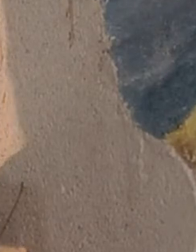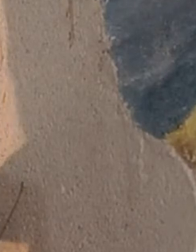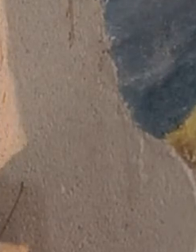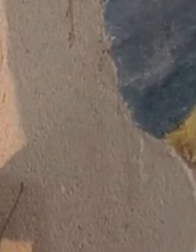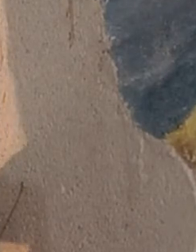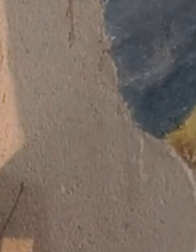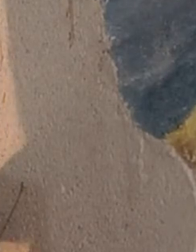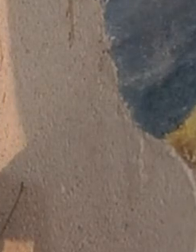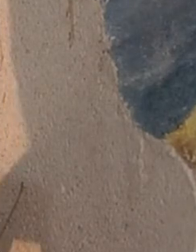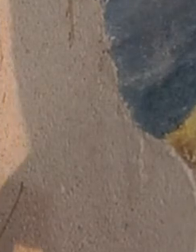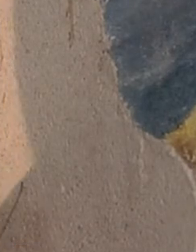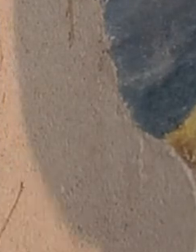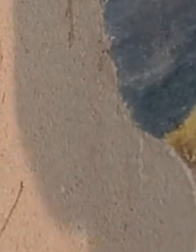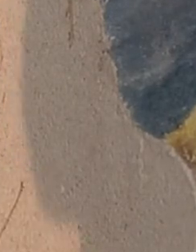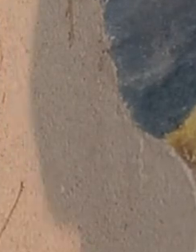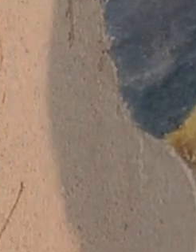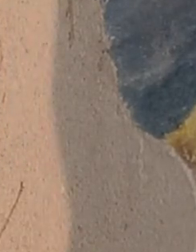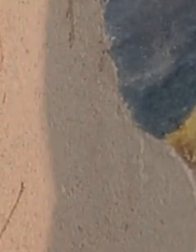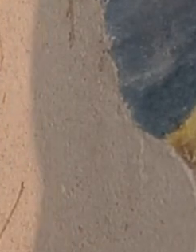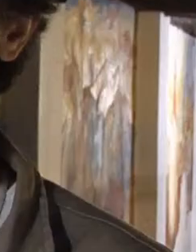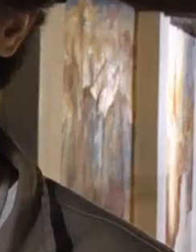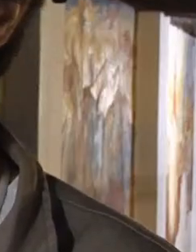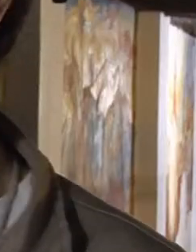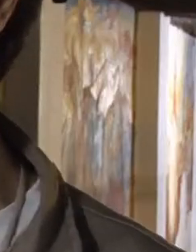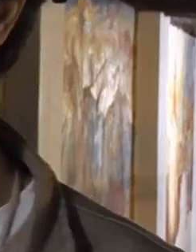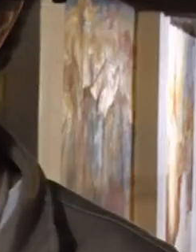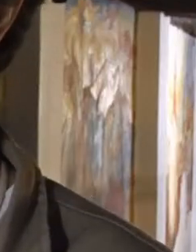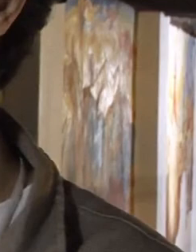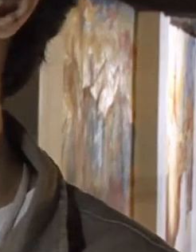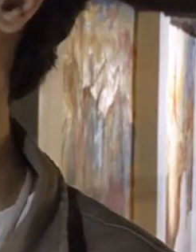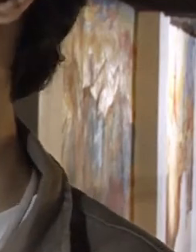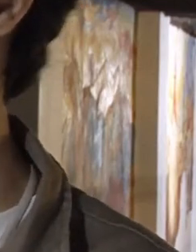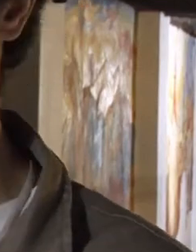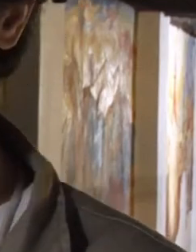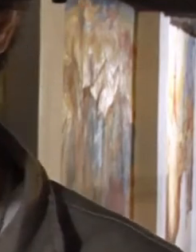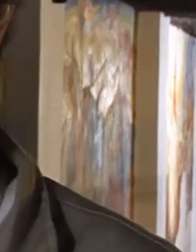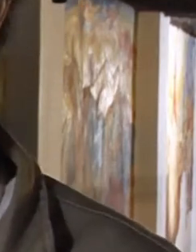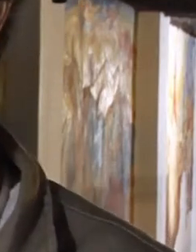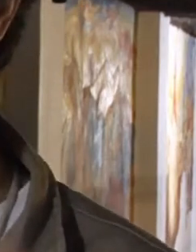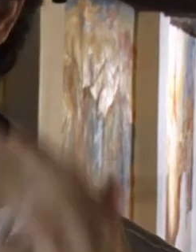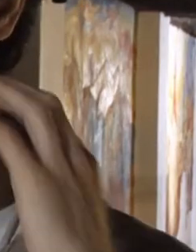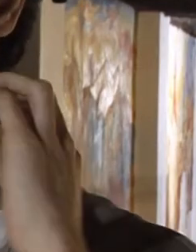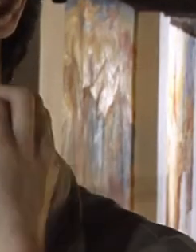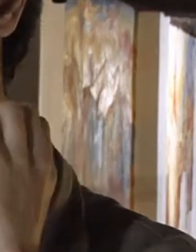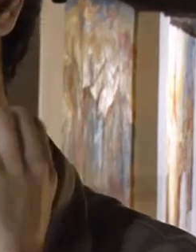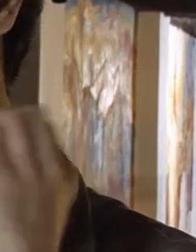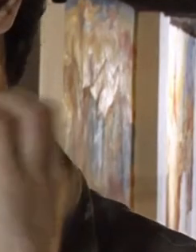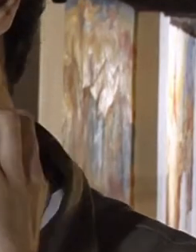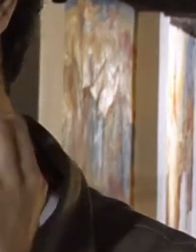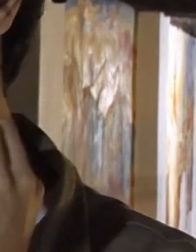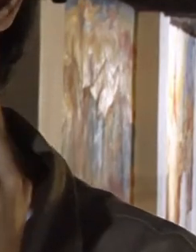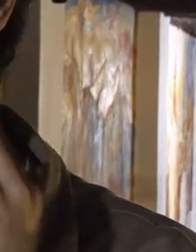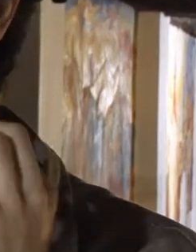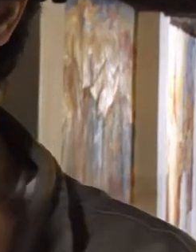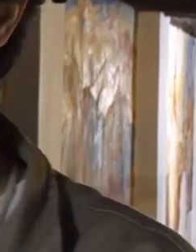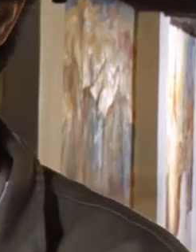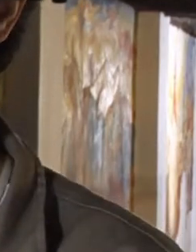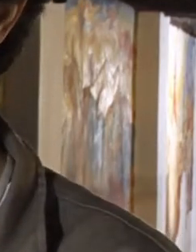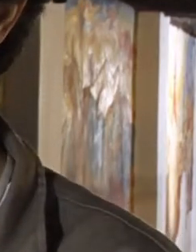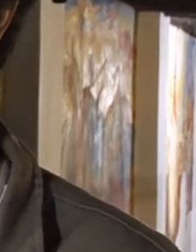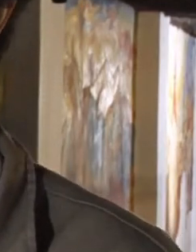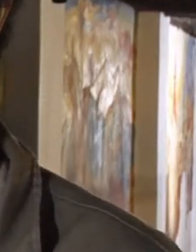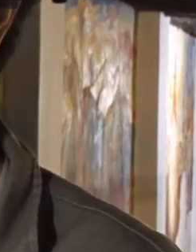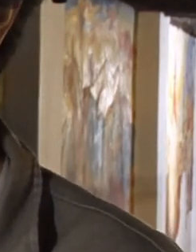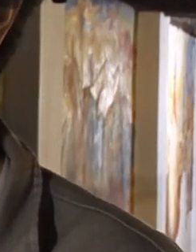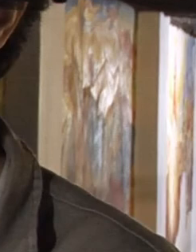exploração ou ser intuitivo, porque você não tem muito tempo, né? ela perdoa muito, ela é